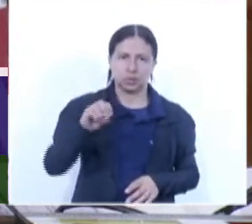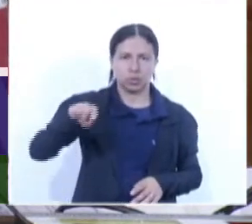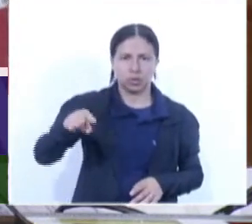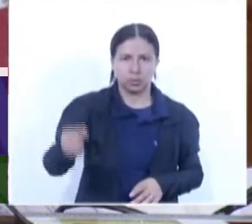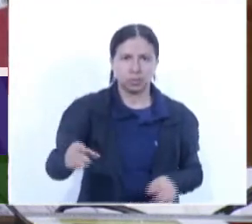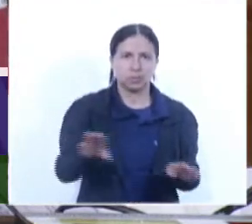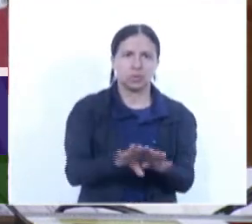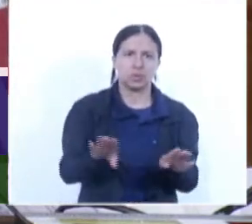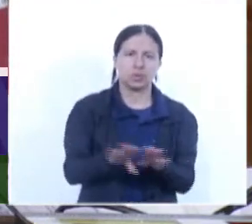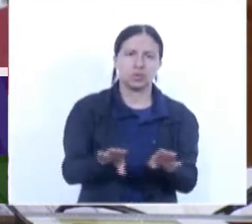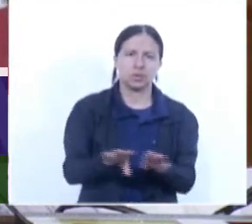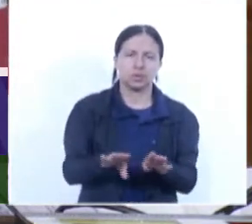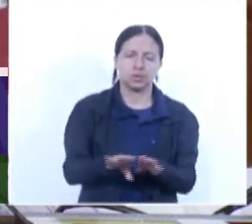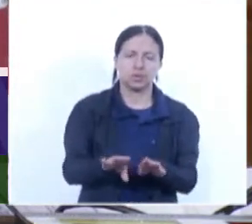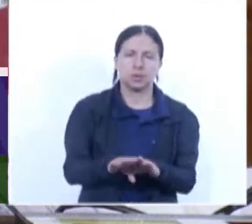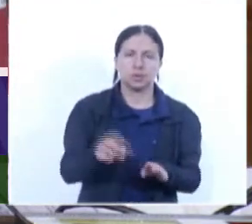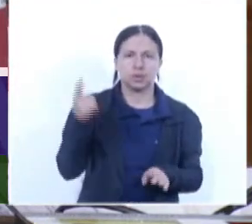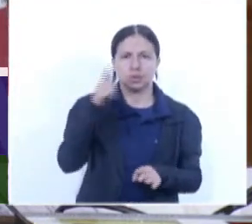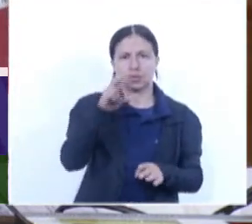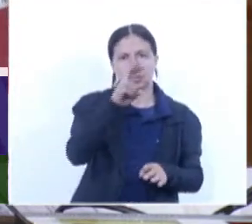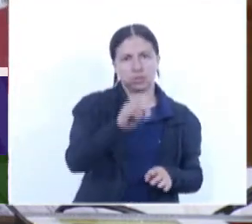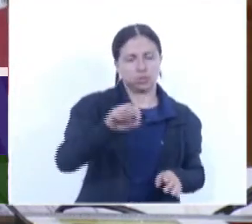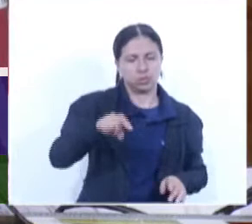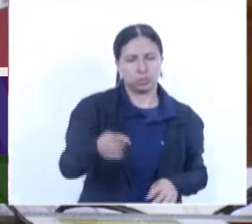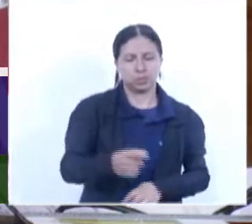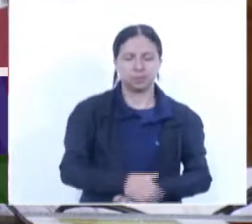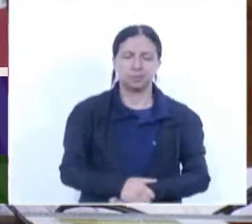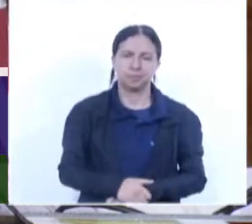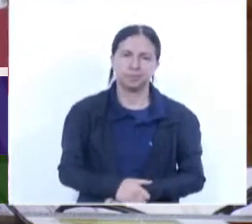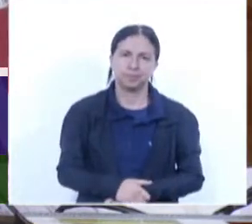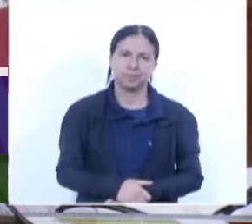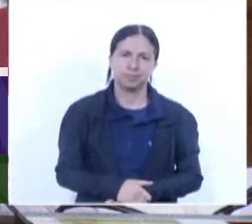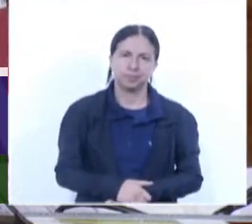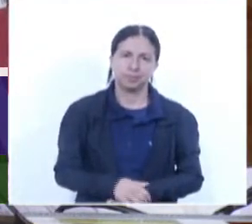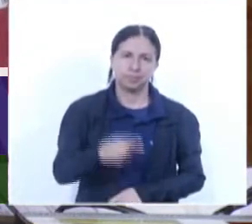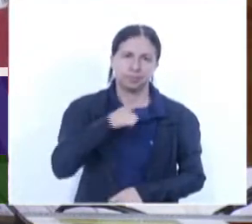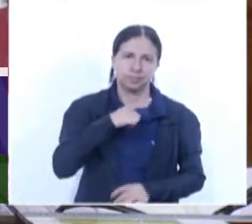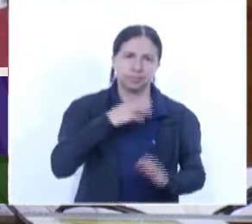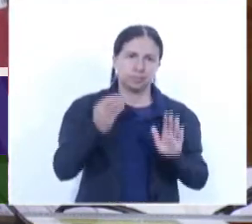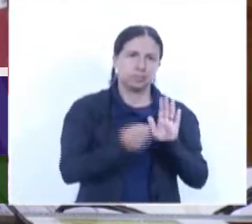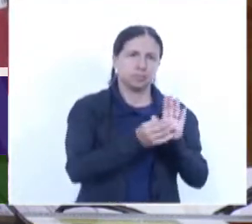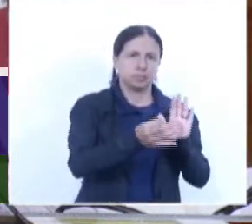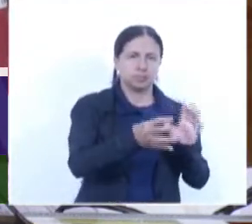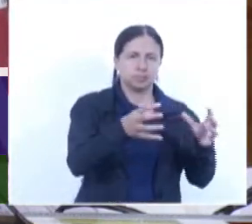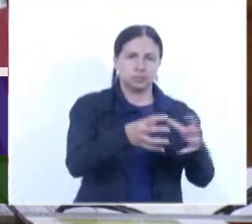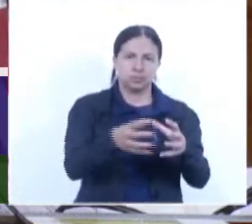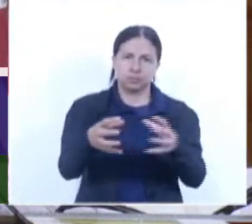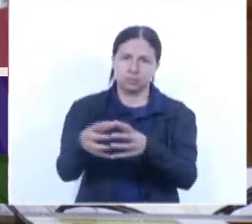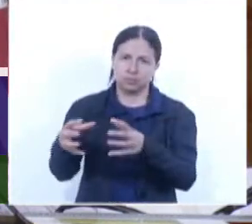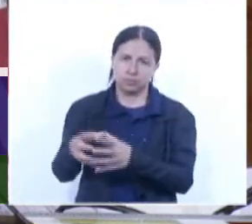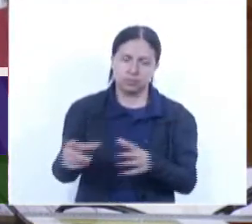aí nós temos os pareceres das comissões aqui nós tivemos o parecer da comissão de legislação e justiça